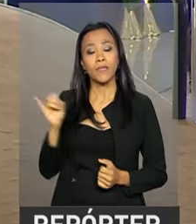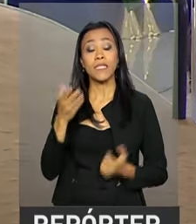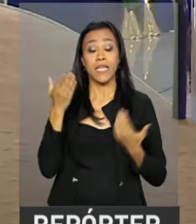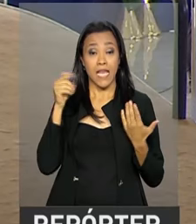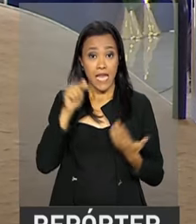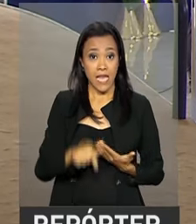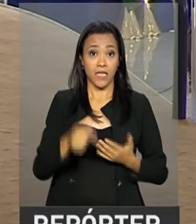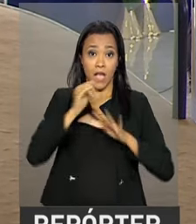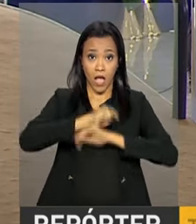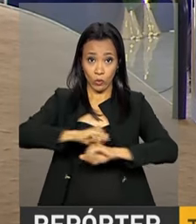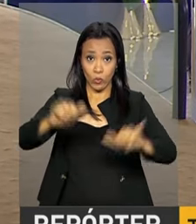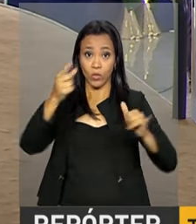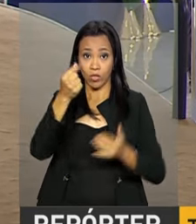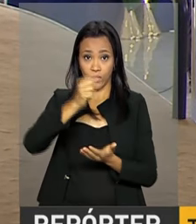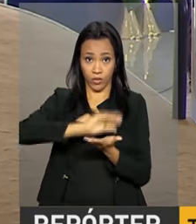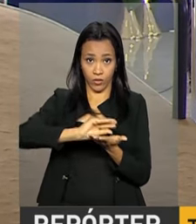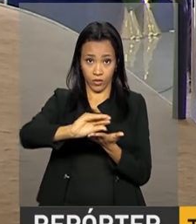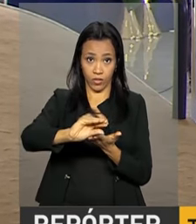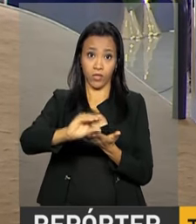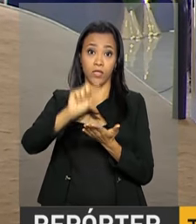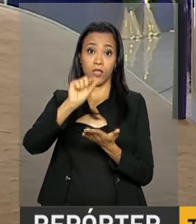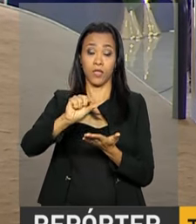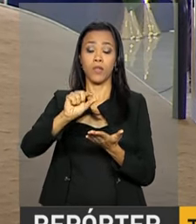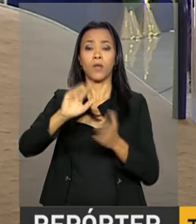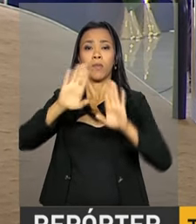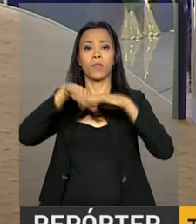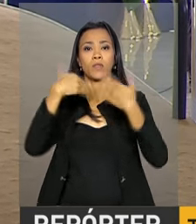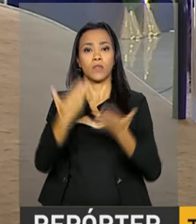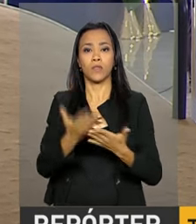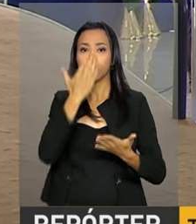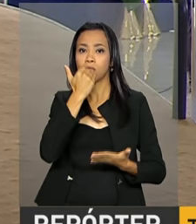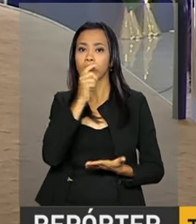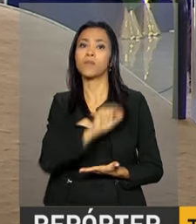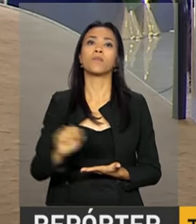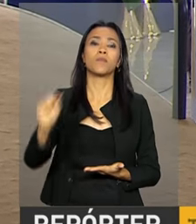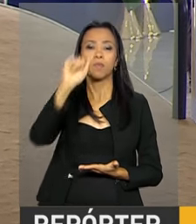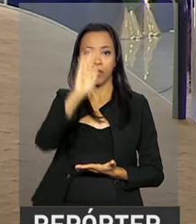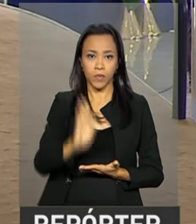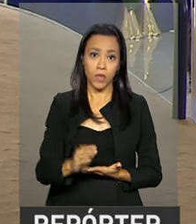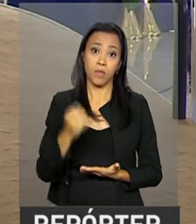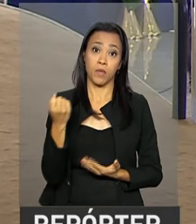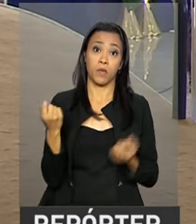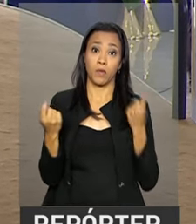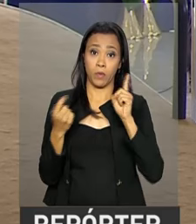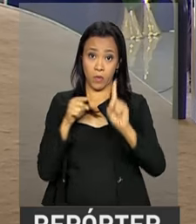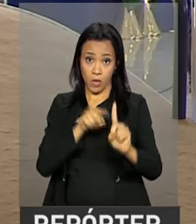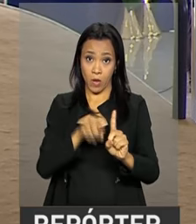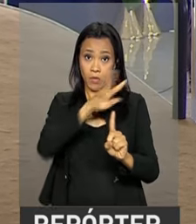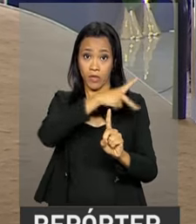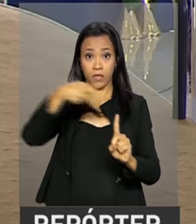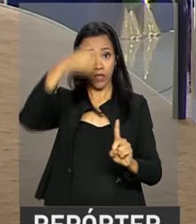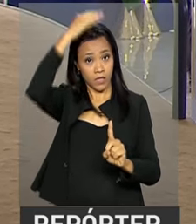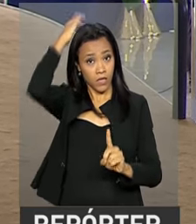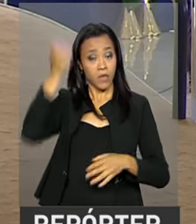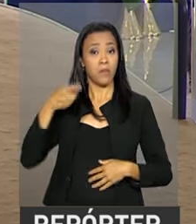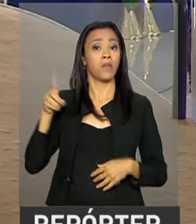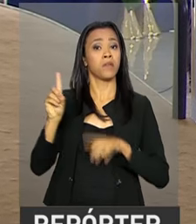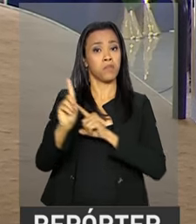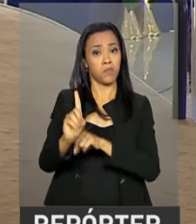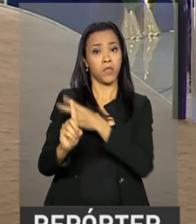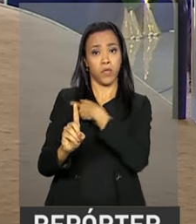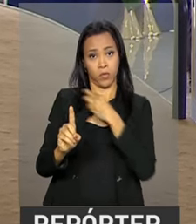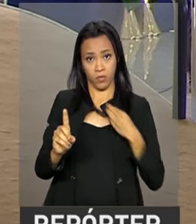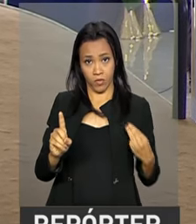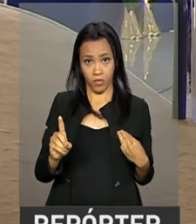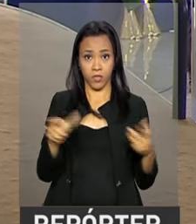de recursos para a merenda escolar vai ser feito pelo presidente Michel Temer e pelo ministro da Educação, Mendonça Filho, daqui a pouquinho, em cerimônia aqui no Palácio